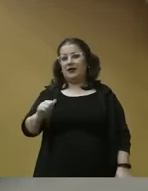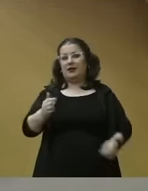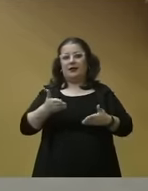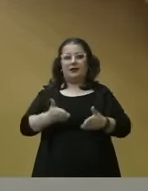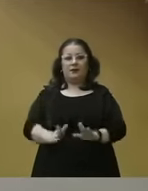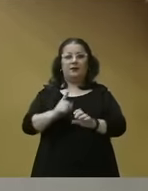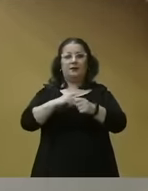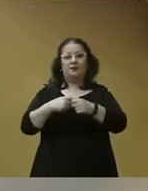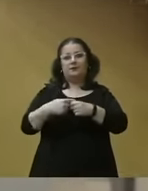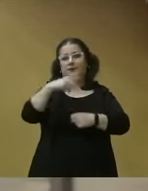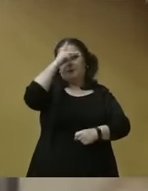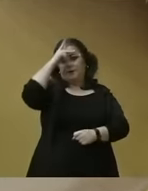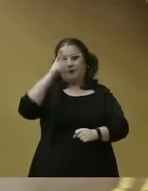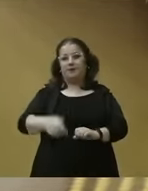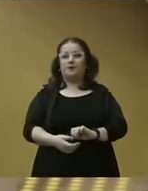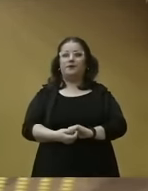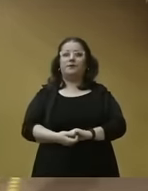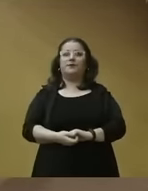Pelotas.